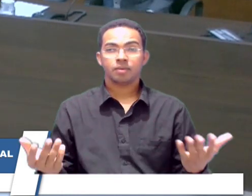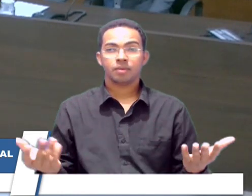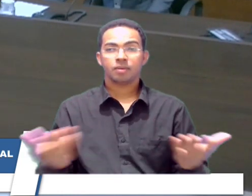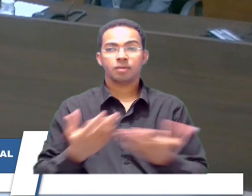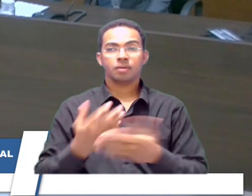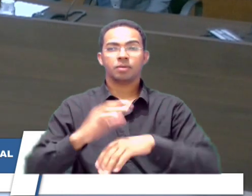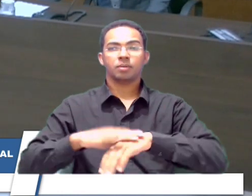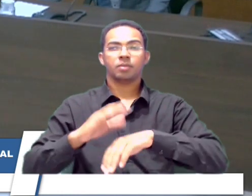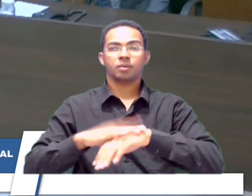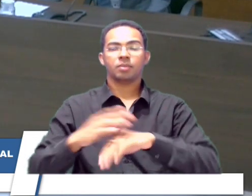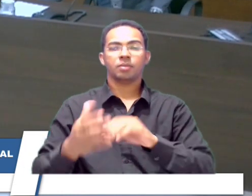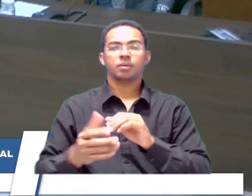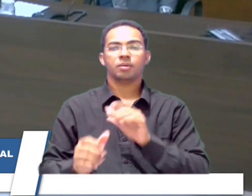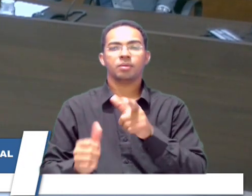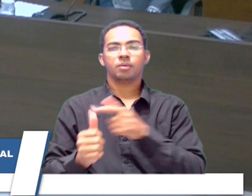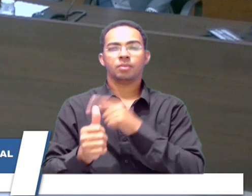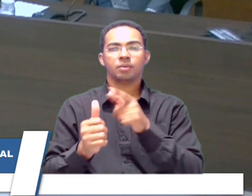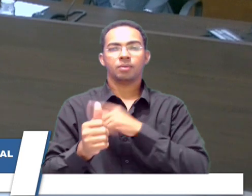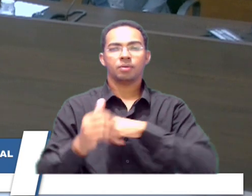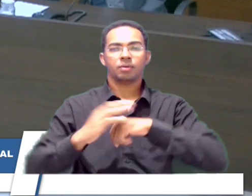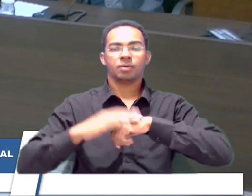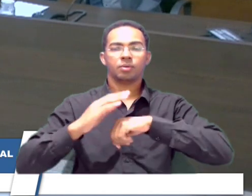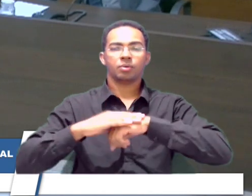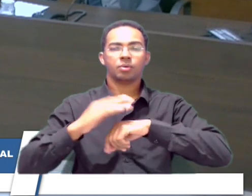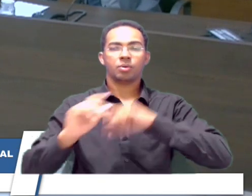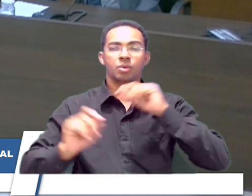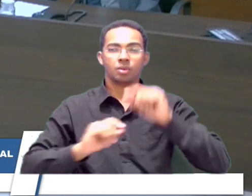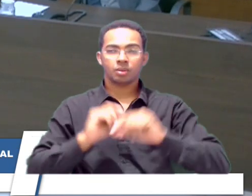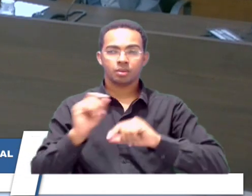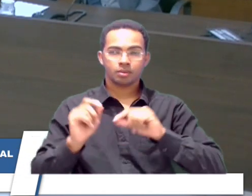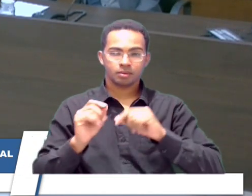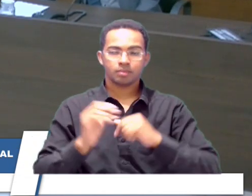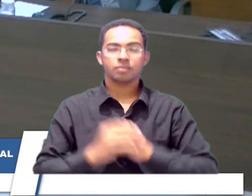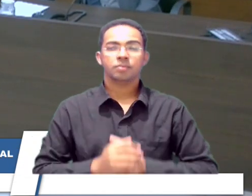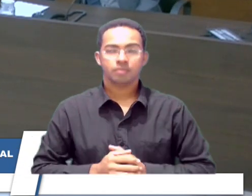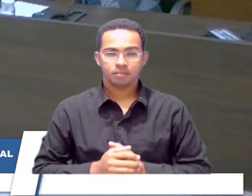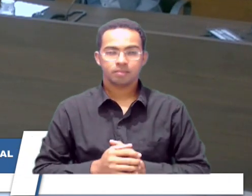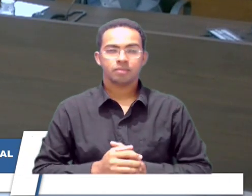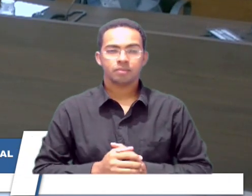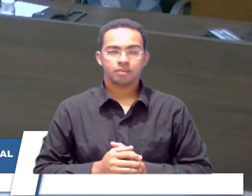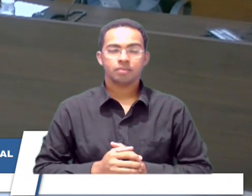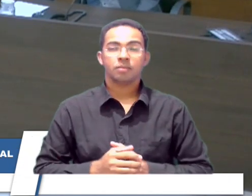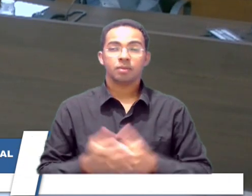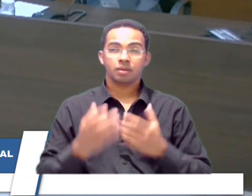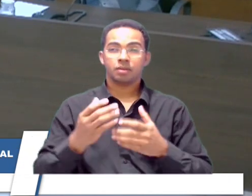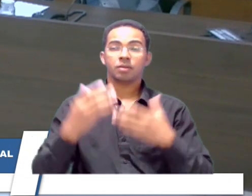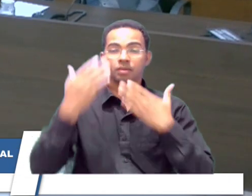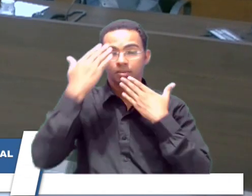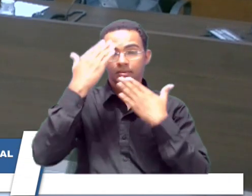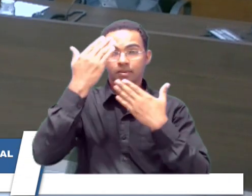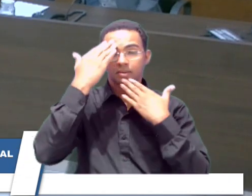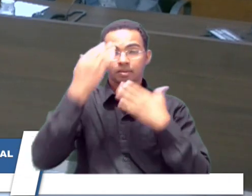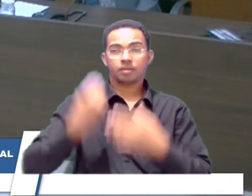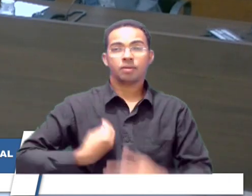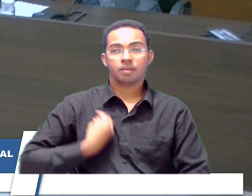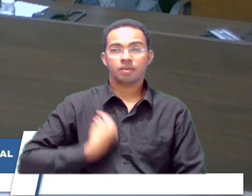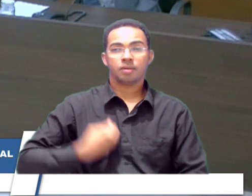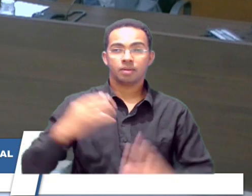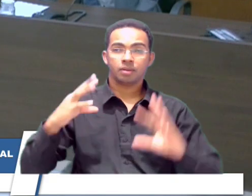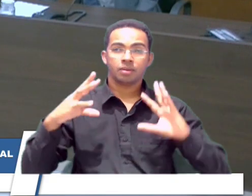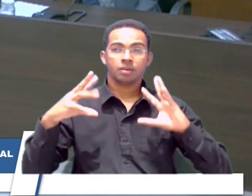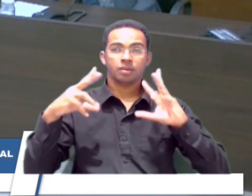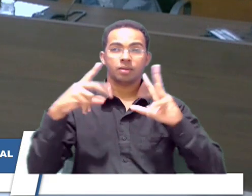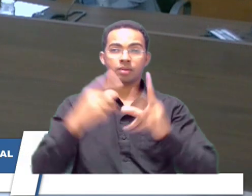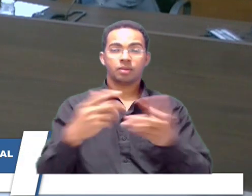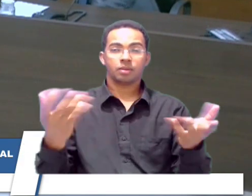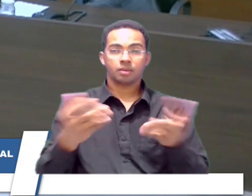em primeiro lugar, eu queria agradecer a presença de todos e todas dessa audiência